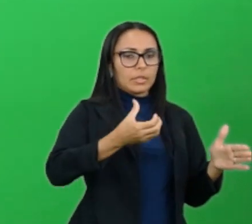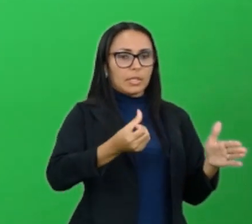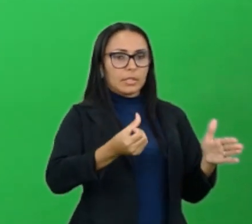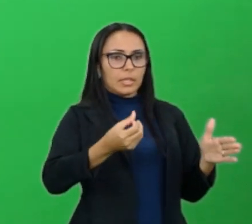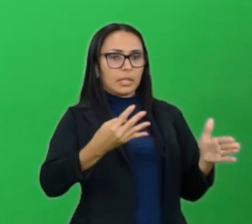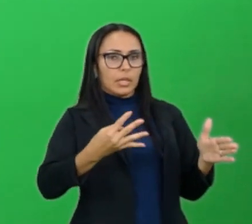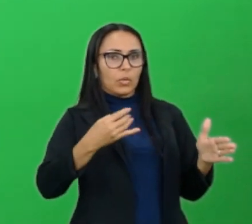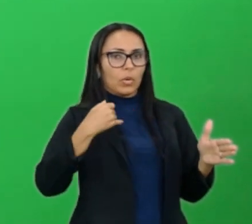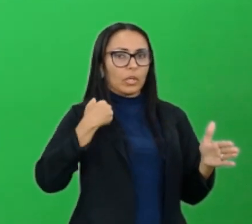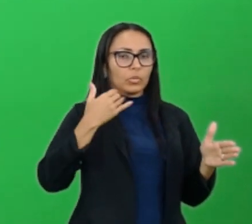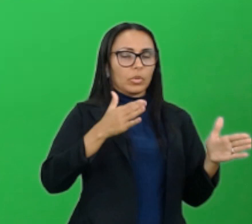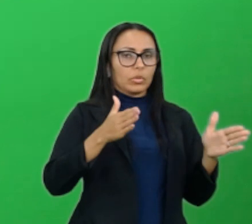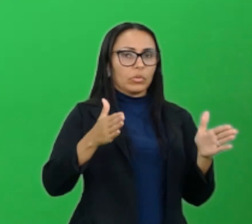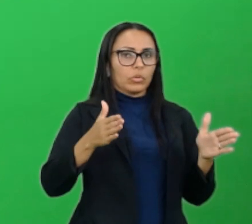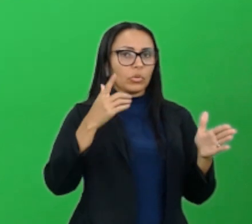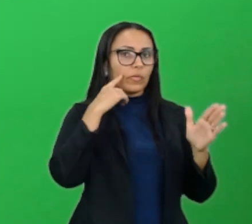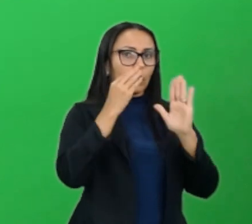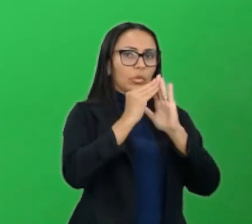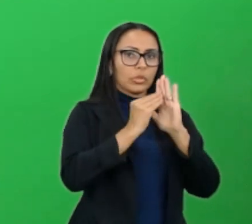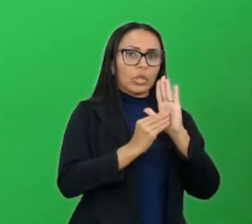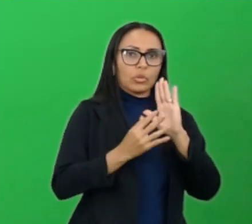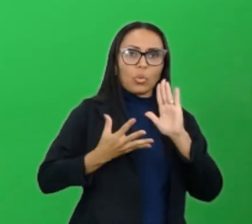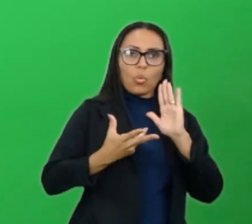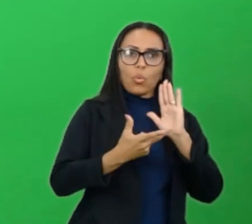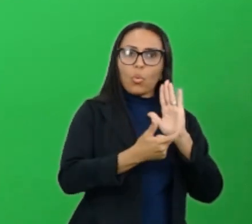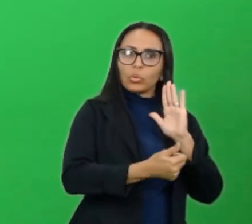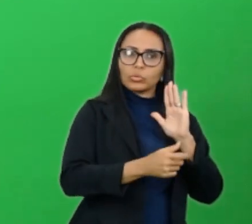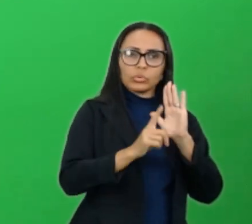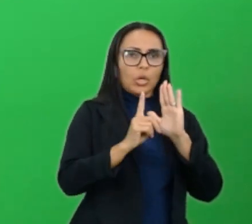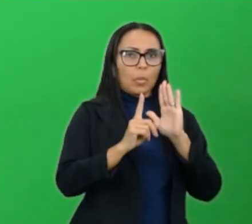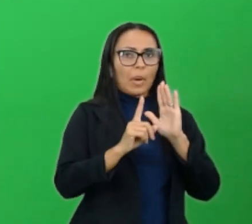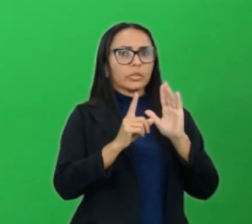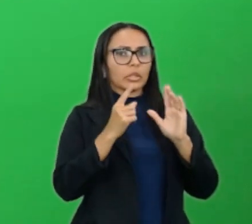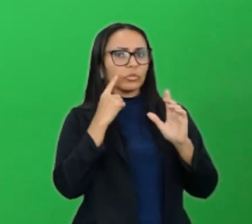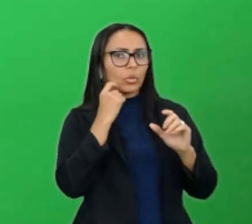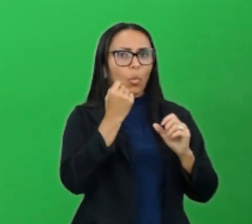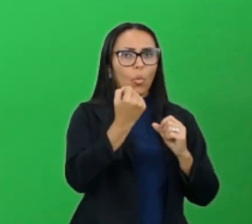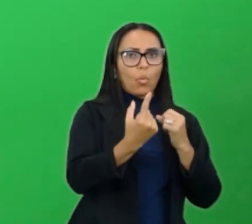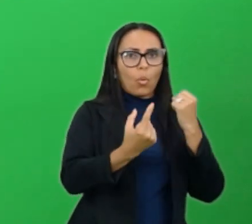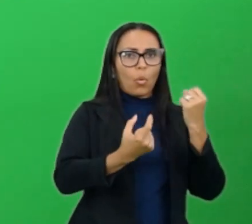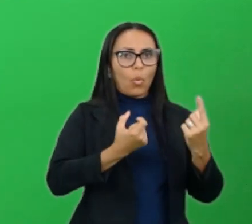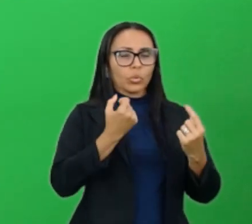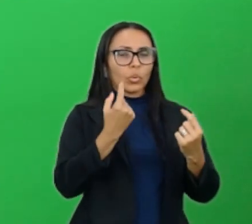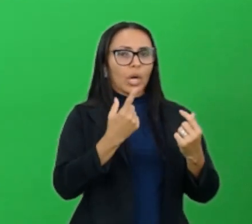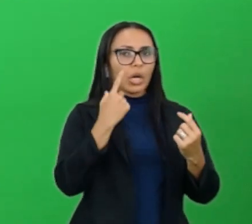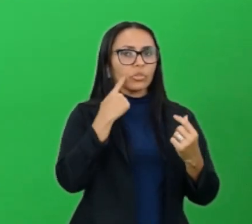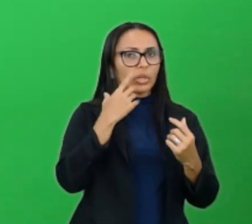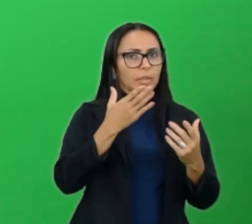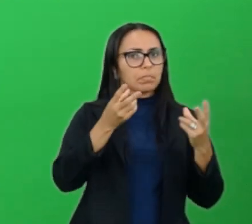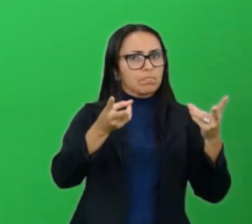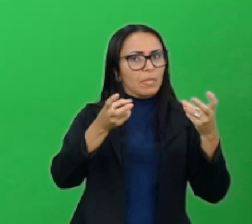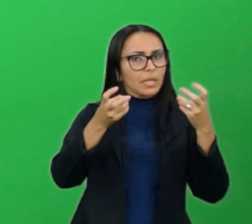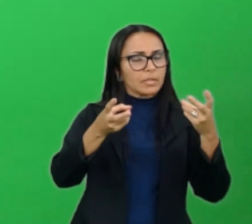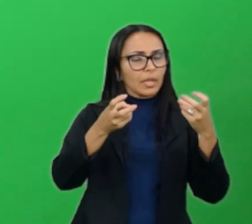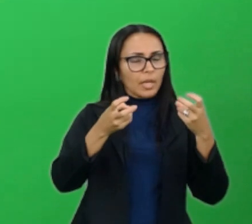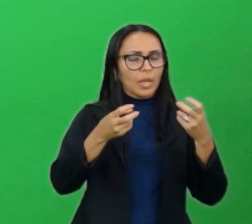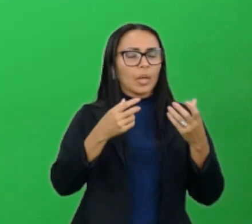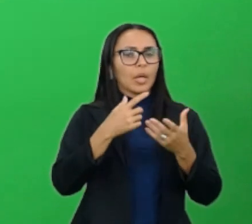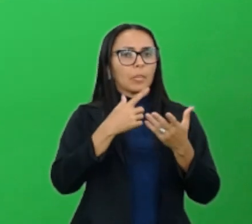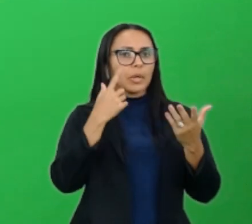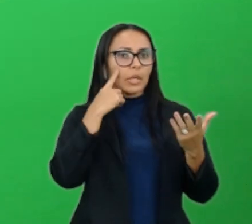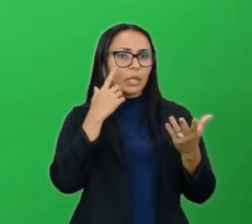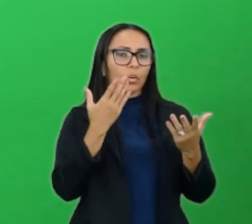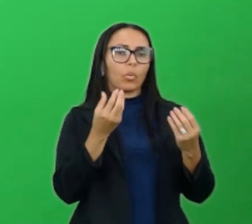todas, mas aí a gente vai começando a ter uma ideia do que é que está sendo levado em conta para medir inovação. Então,